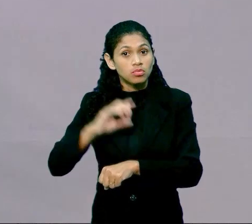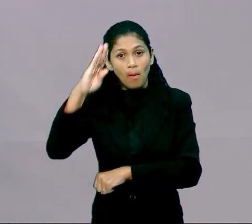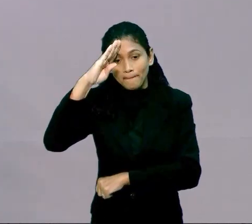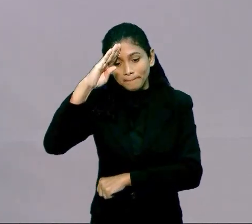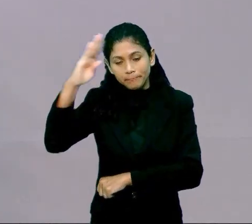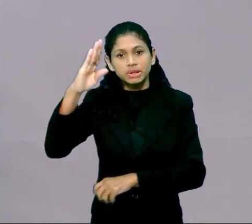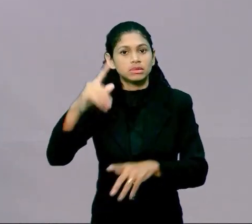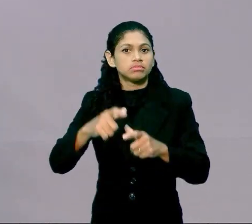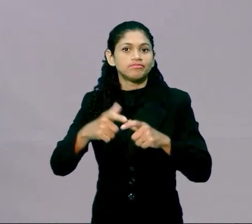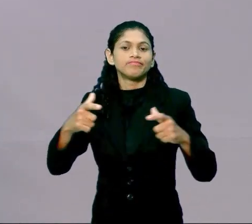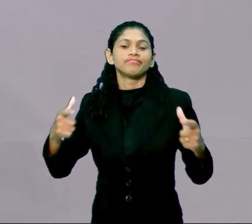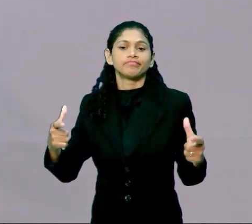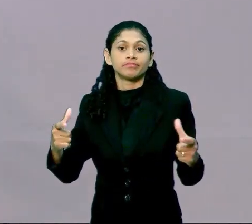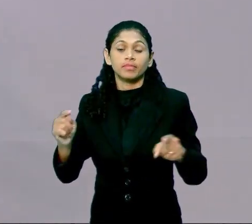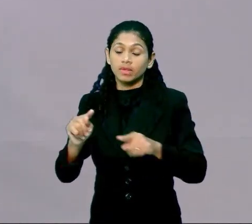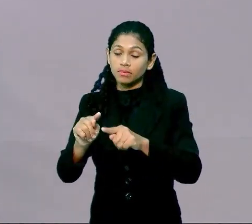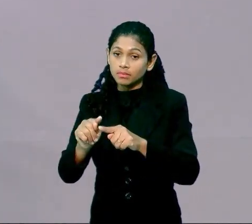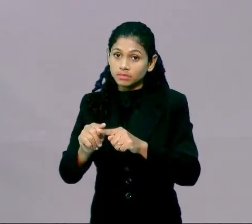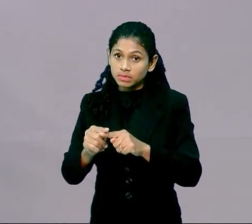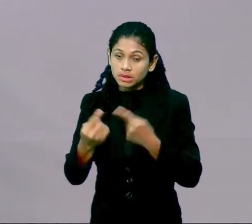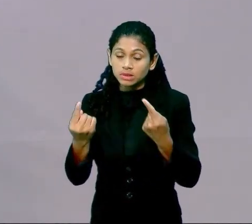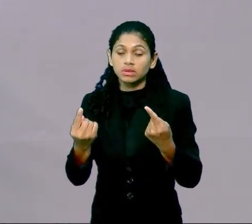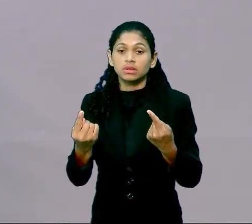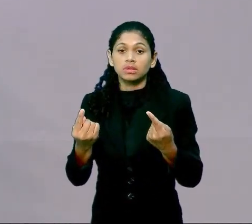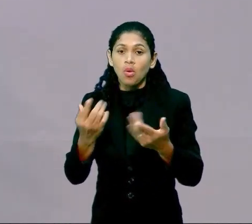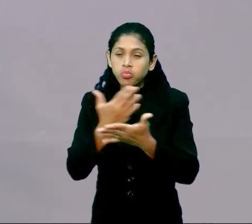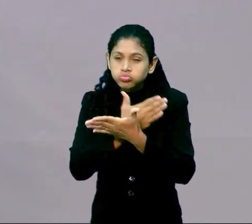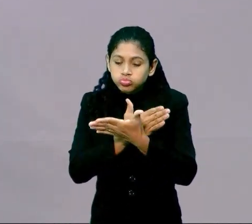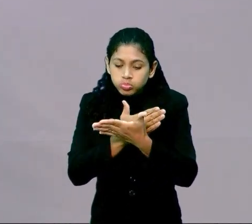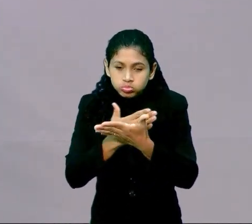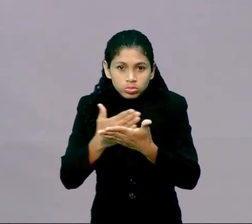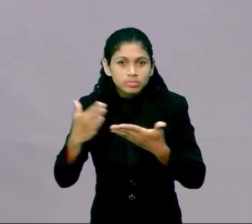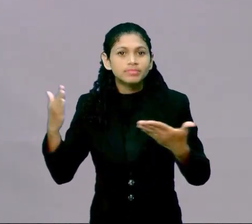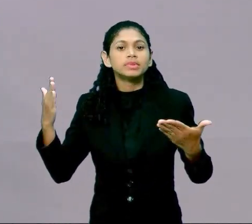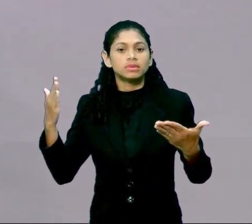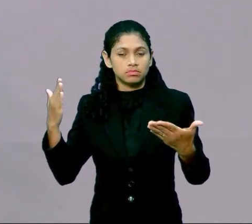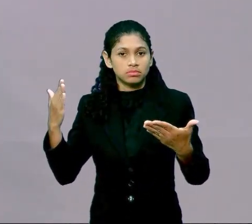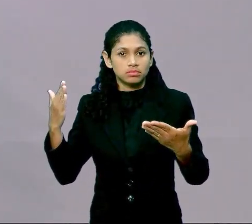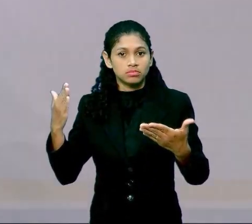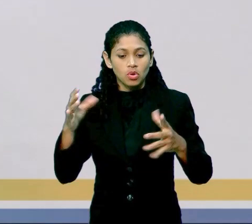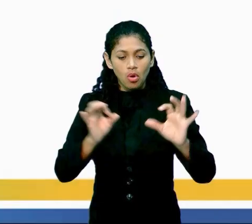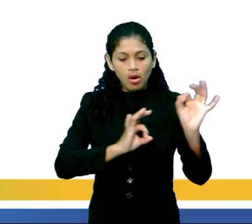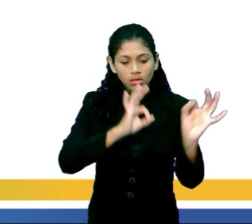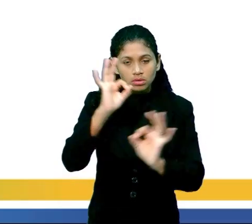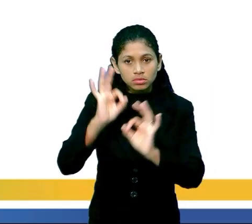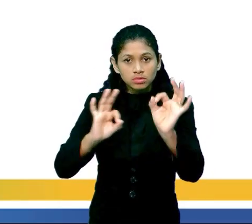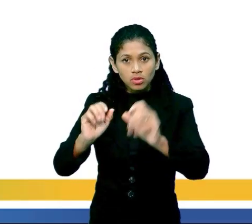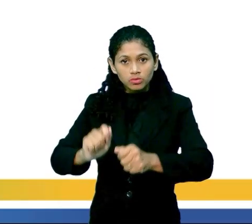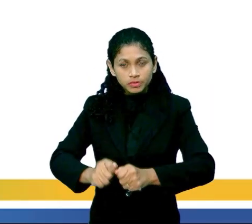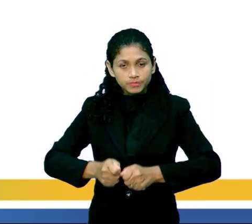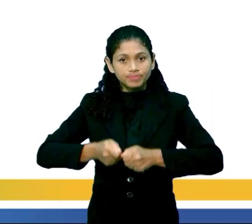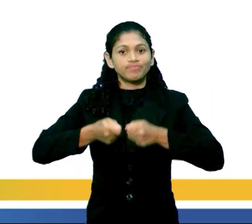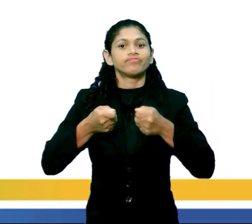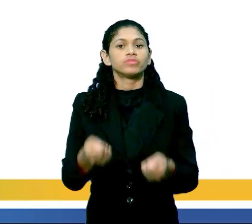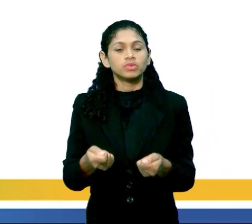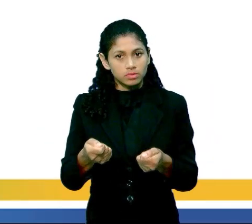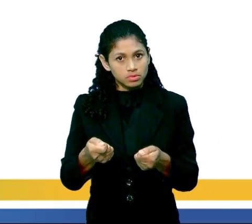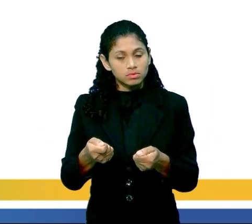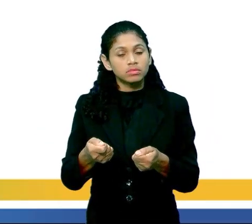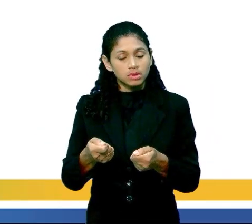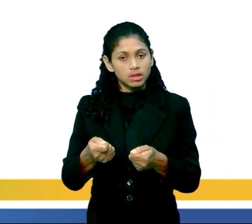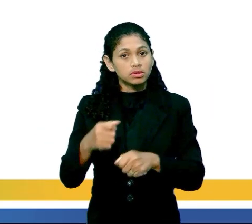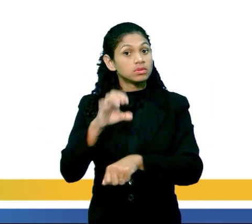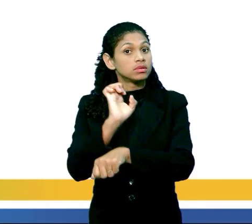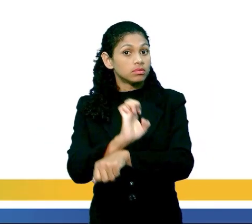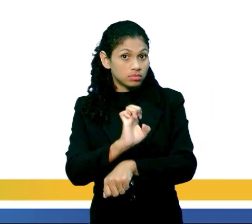mas são iniciativas, são organizações que acabam, inclusive, fortalecendo ações do